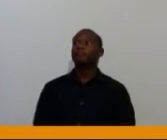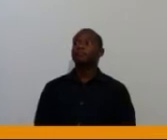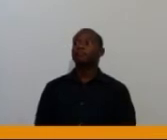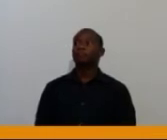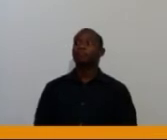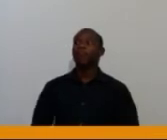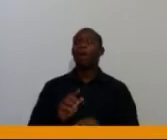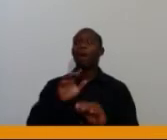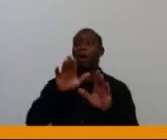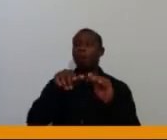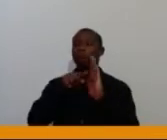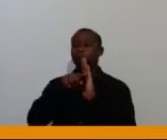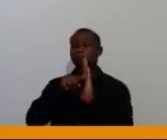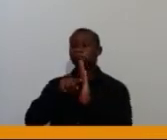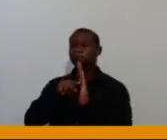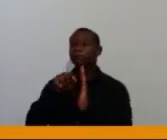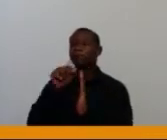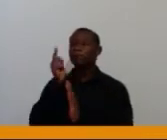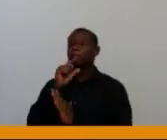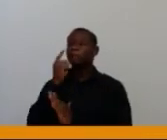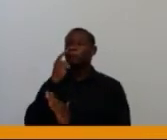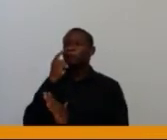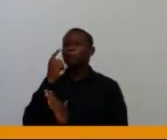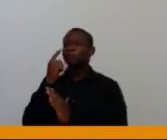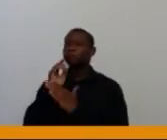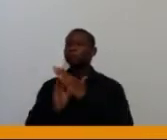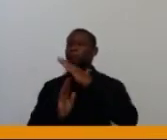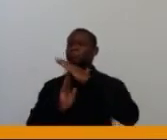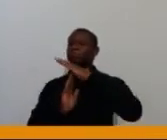ouvida, Bia.